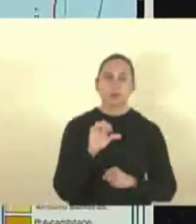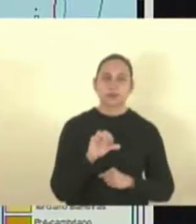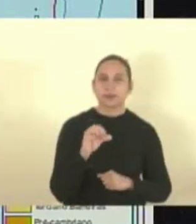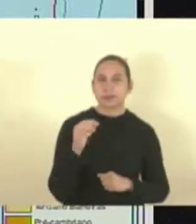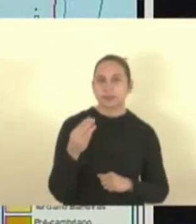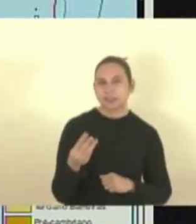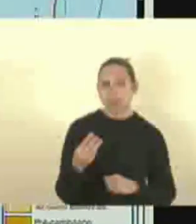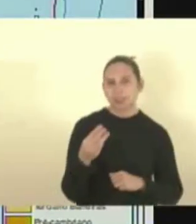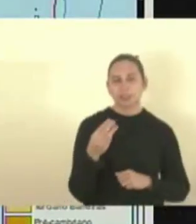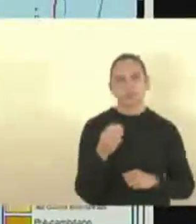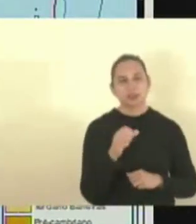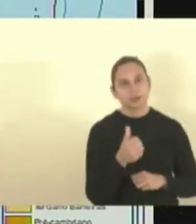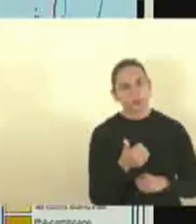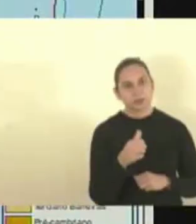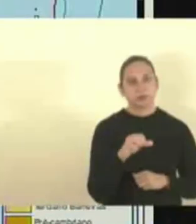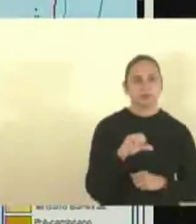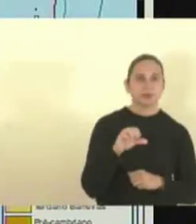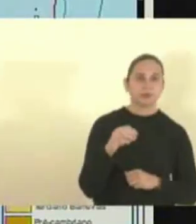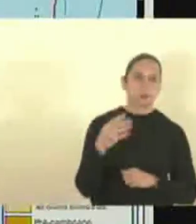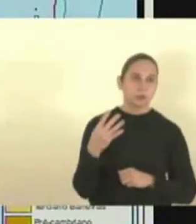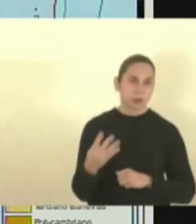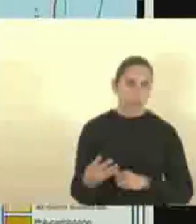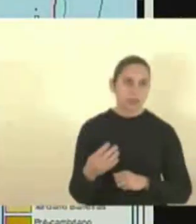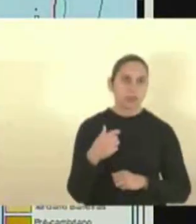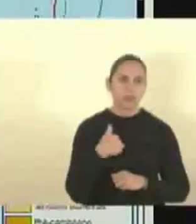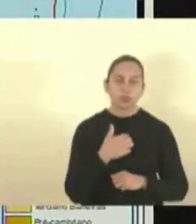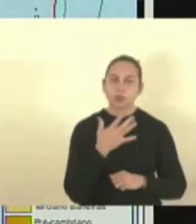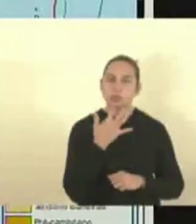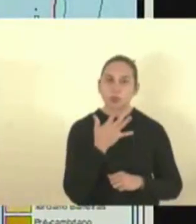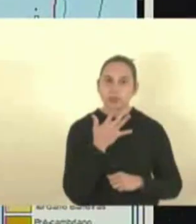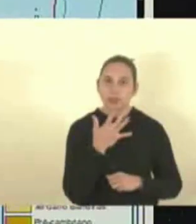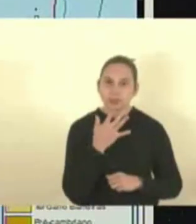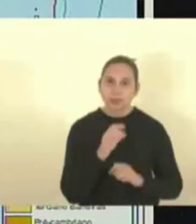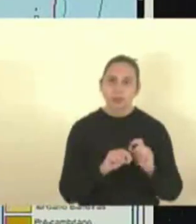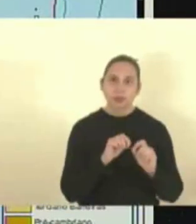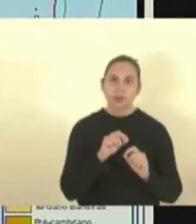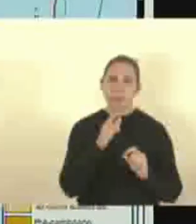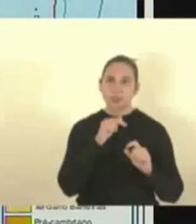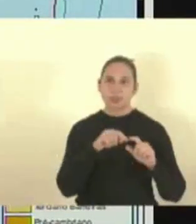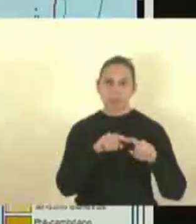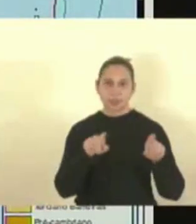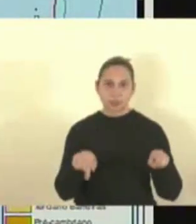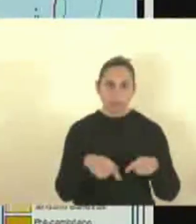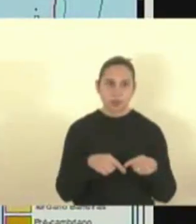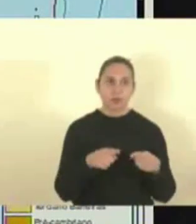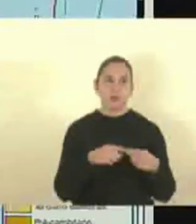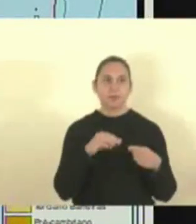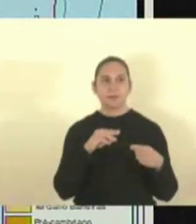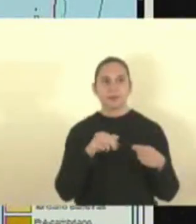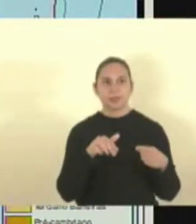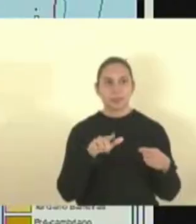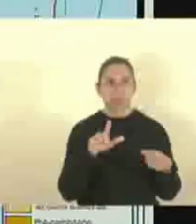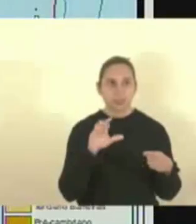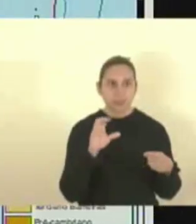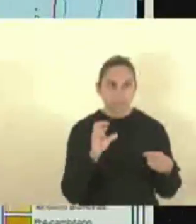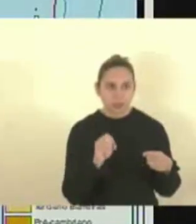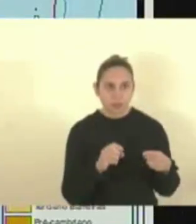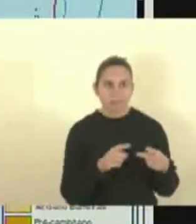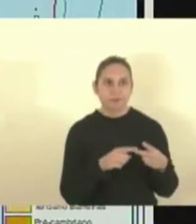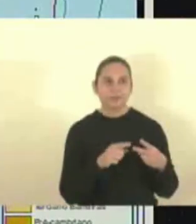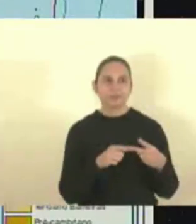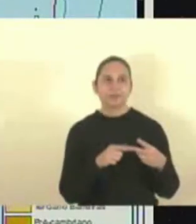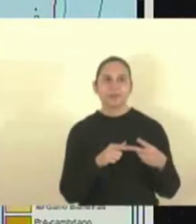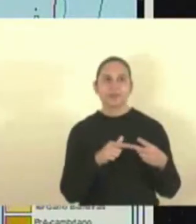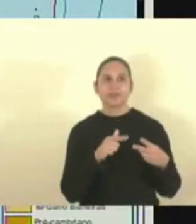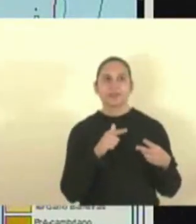1993, 4, por aí. Foi quando eu conheci as lagoas, né? A Lagoa do Milho, Lagoa Feia, eu não sei por que esse nome, porque é um dos